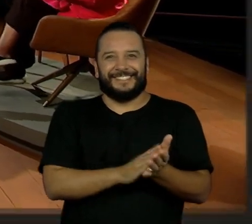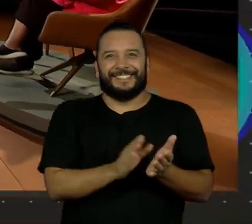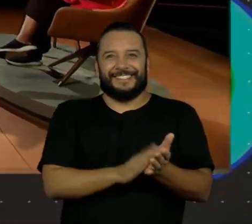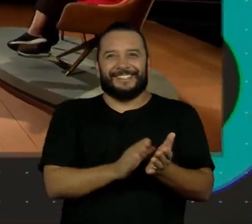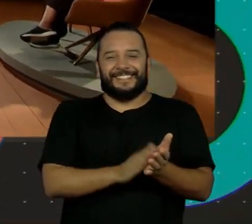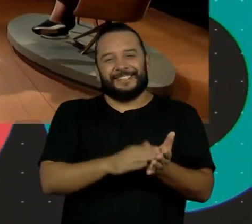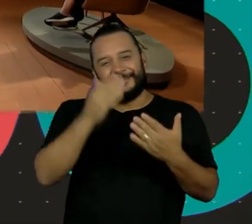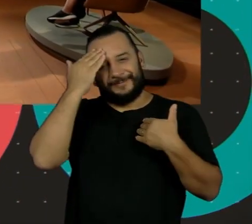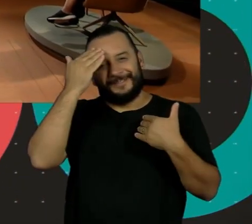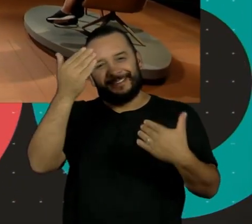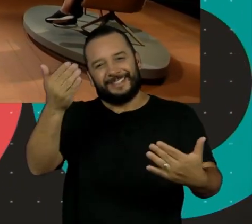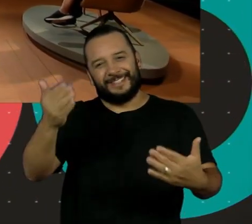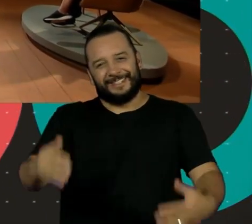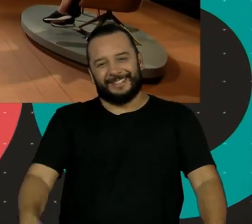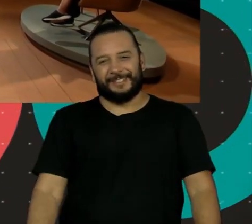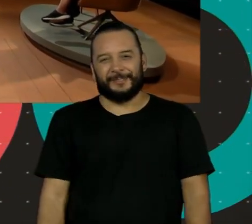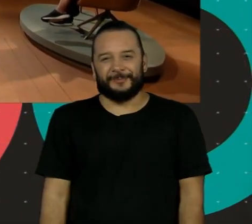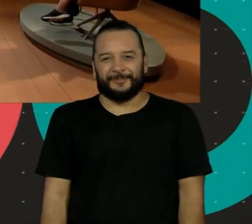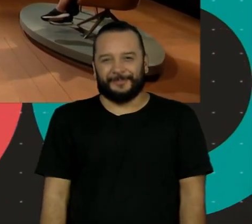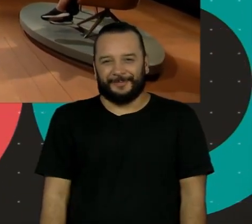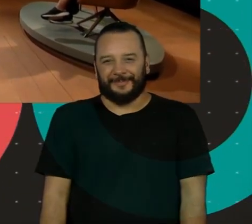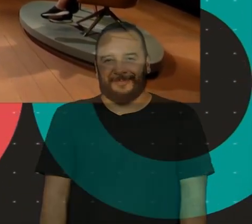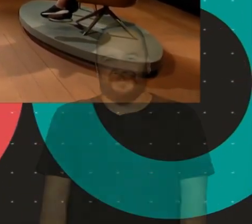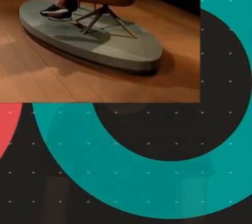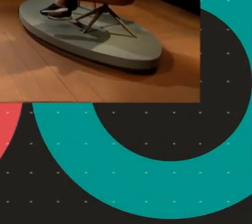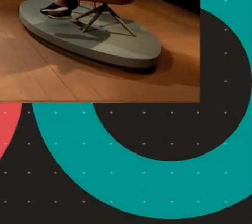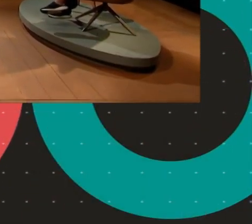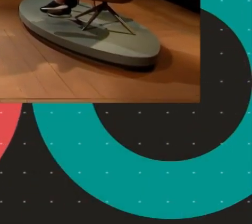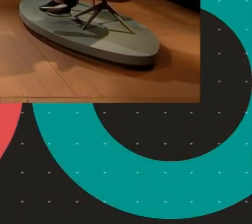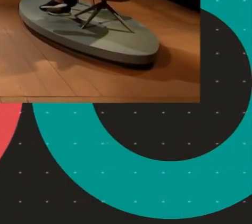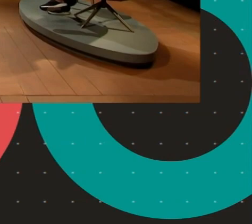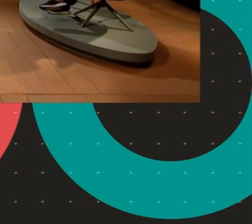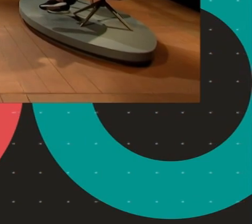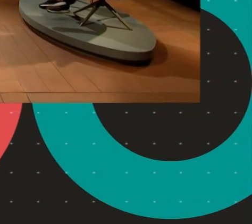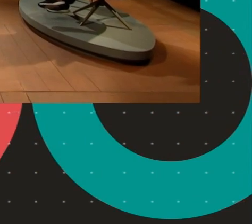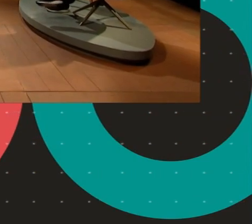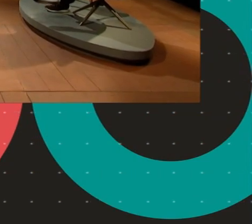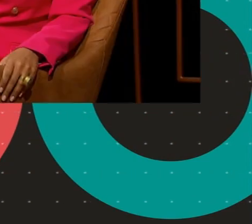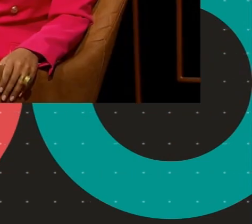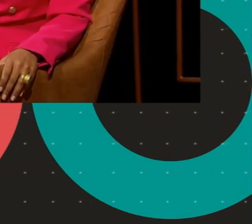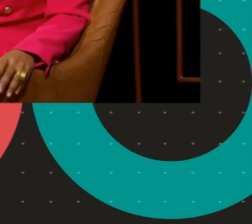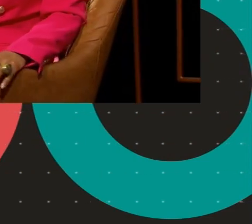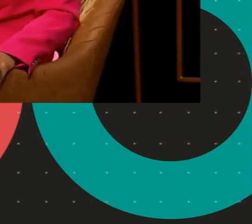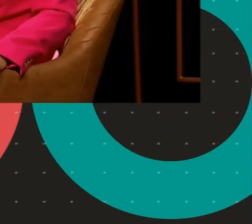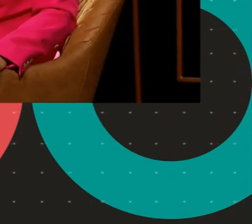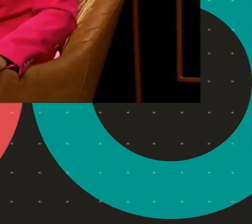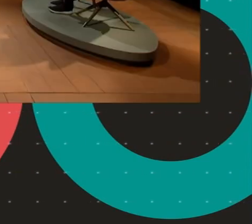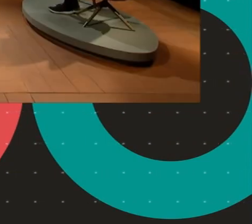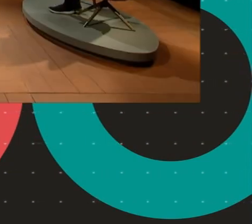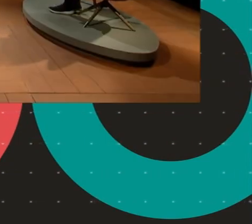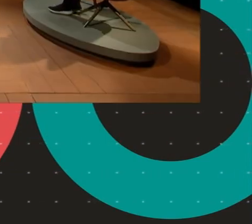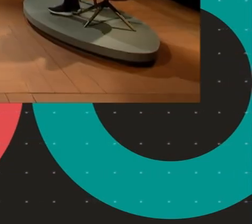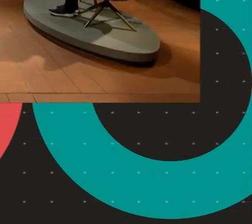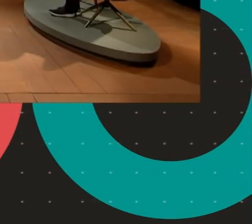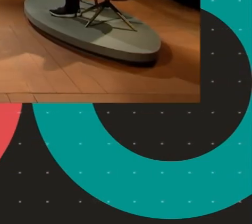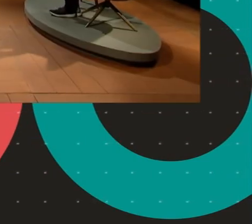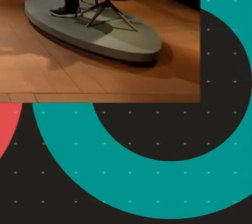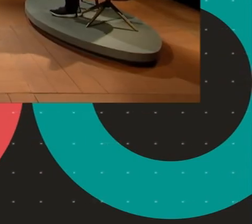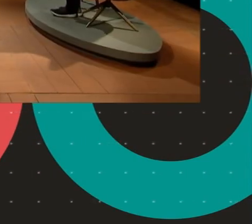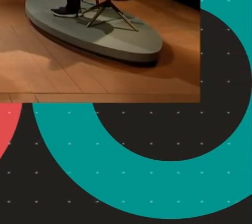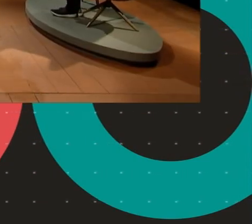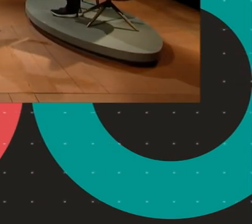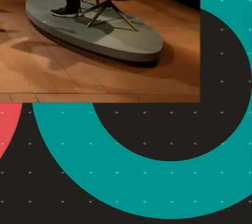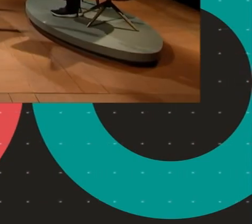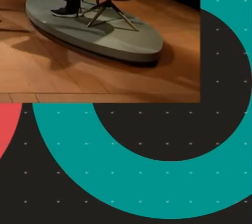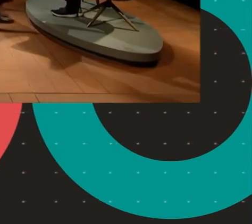Muito obrigada, muito obrigada. Obrigada, eu amei. Obrigada, Tílio, obrigada, Cris.